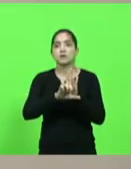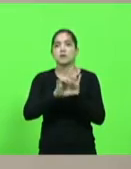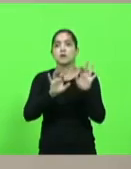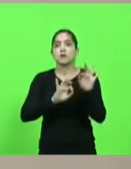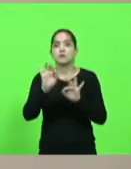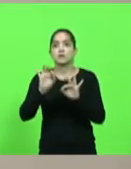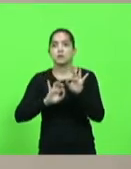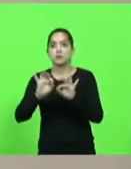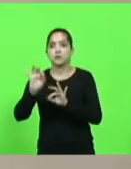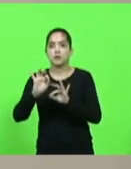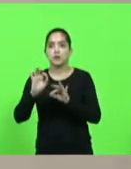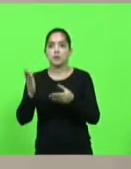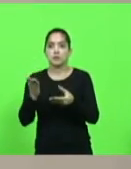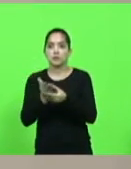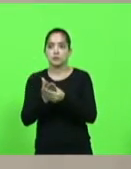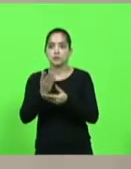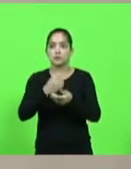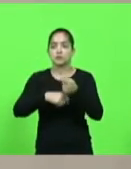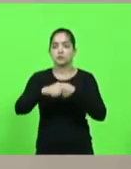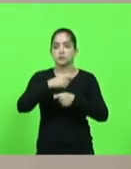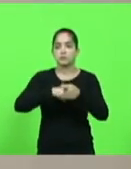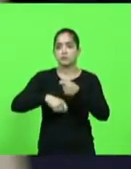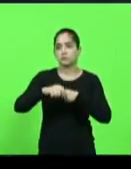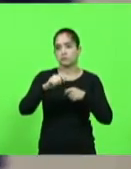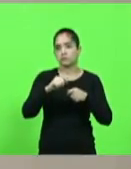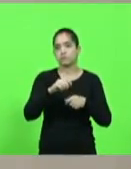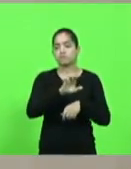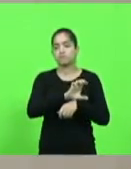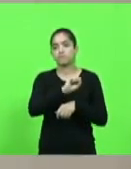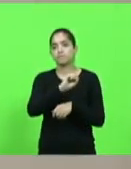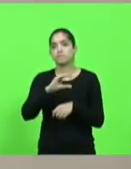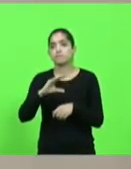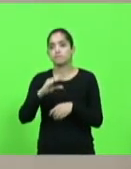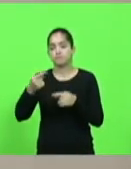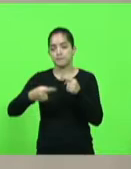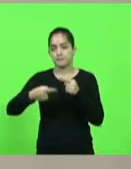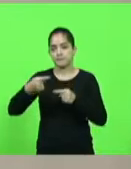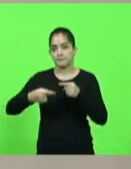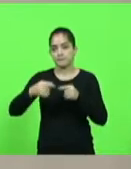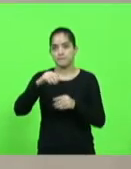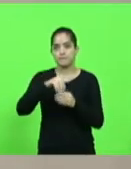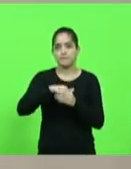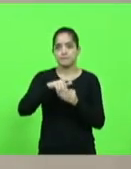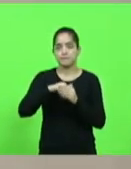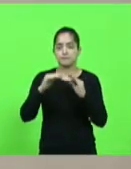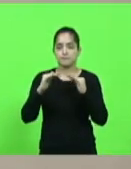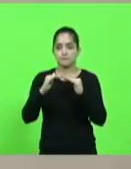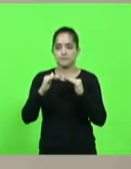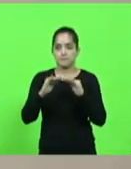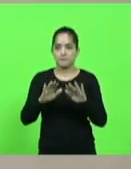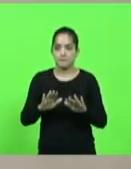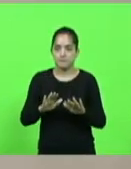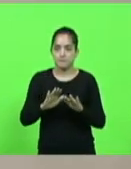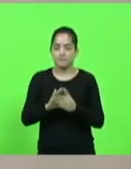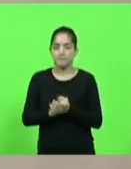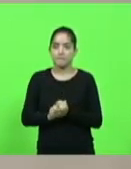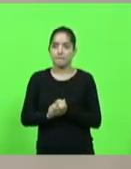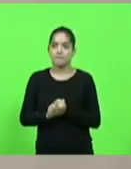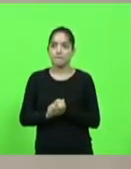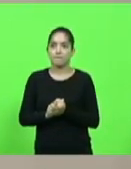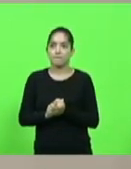administrativo no Estado de Santa Catarina. Em discussão. Não havendo quem queira discutir em votação, deputados que aprovam, permaneçam como se encontra.